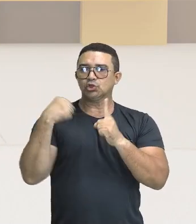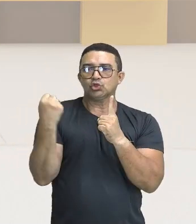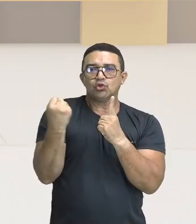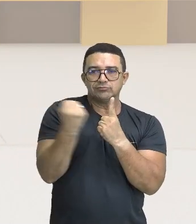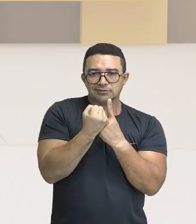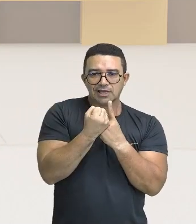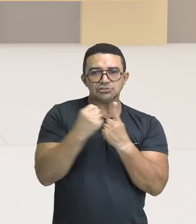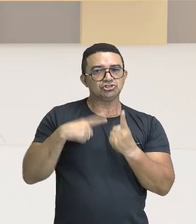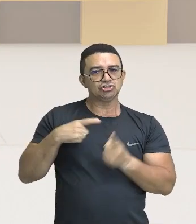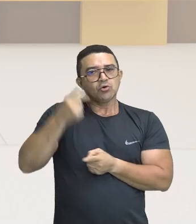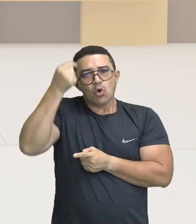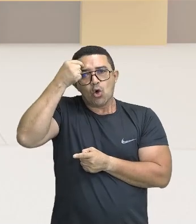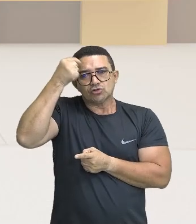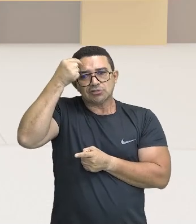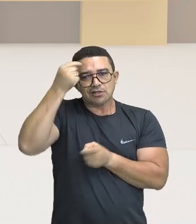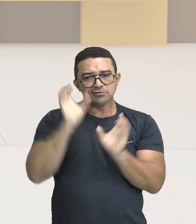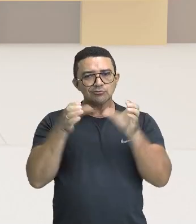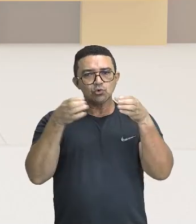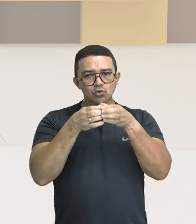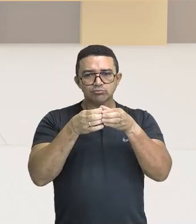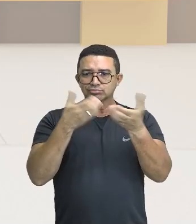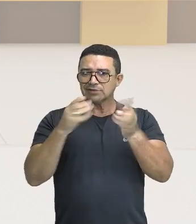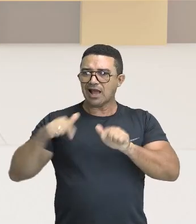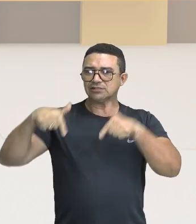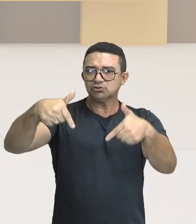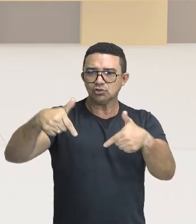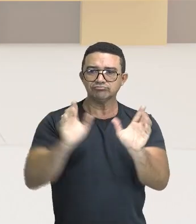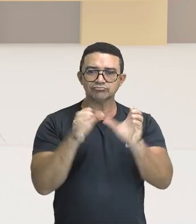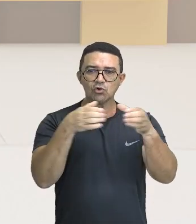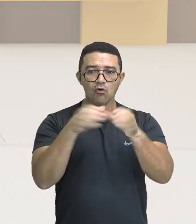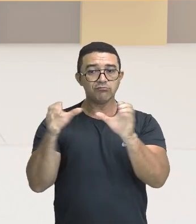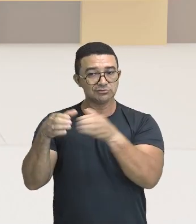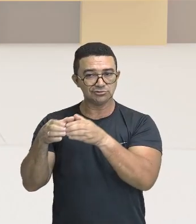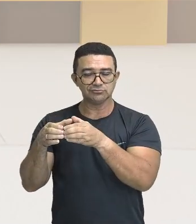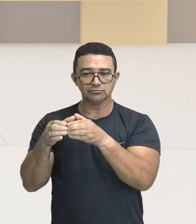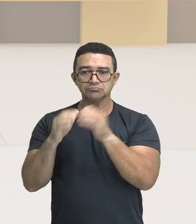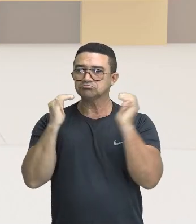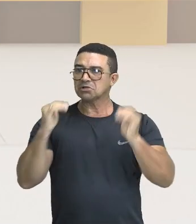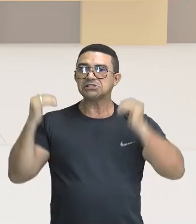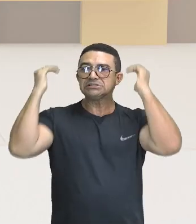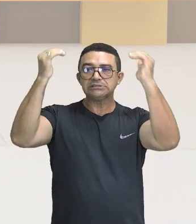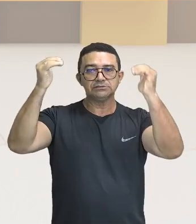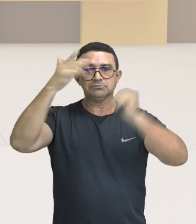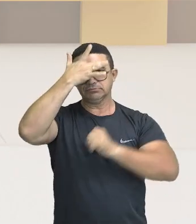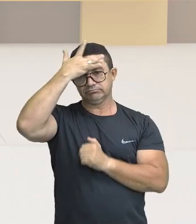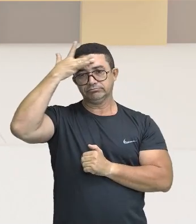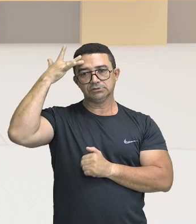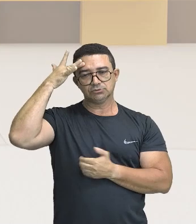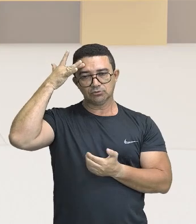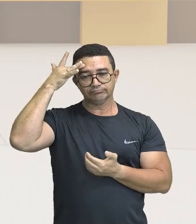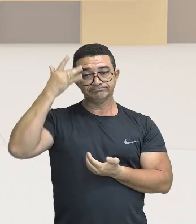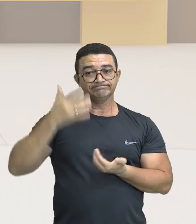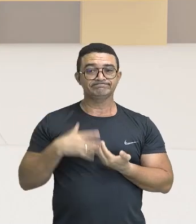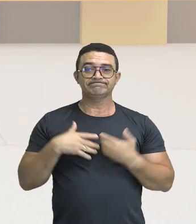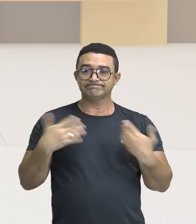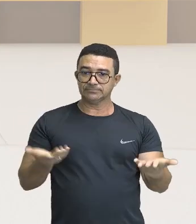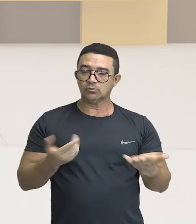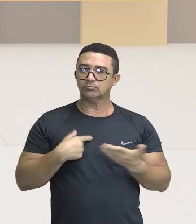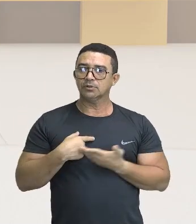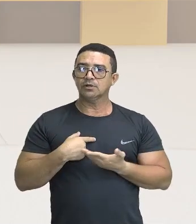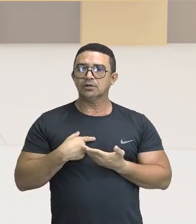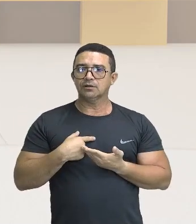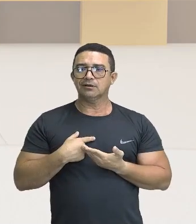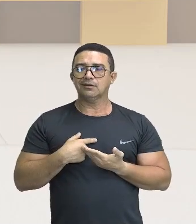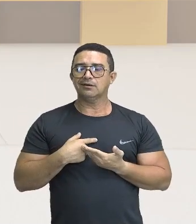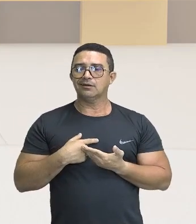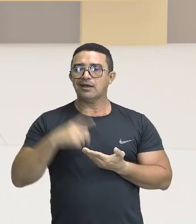uma consciência coletiva que estava acima das pessoas, ou seja, algo superior